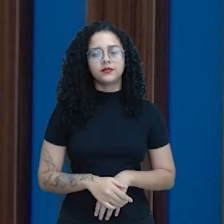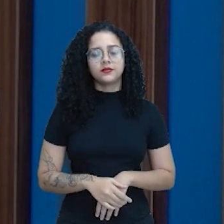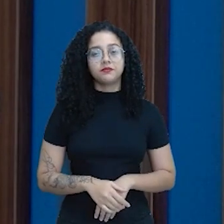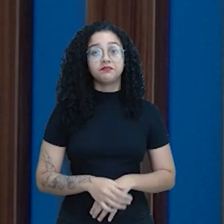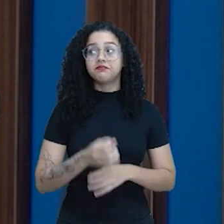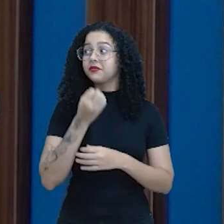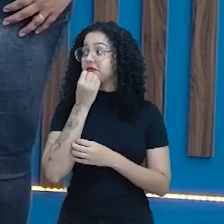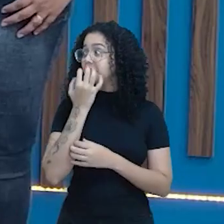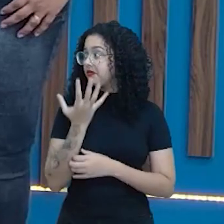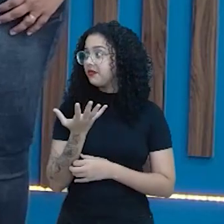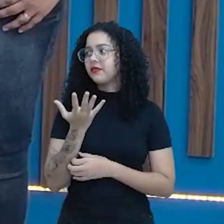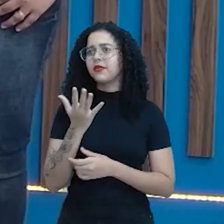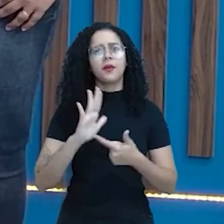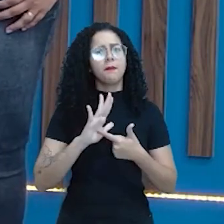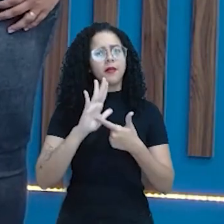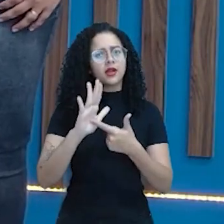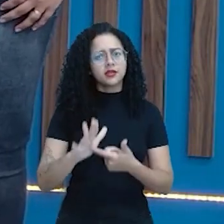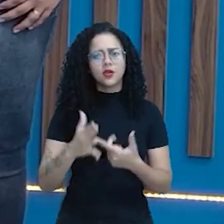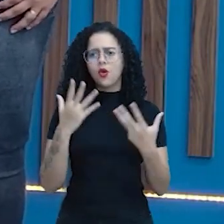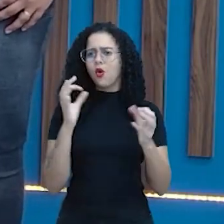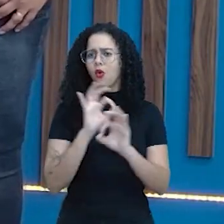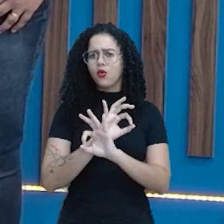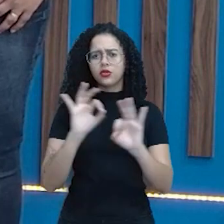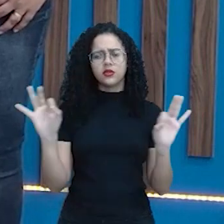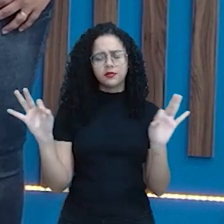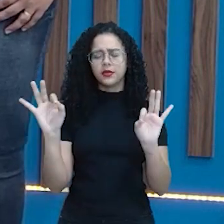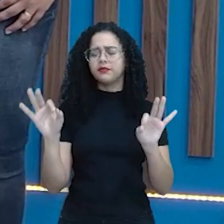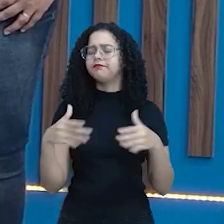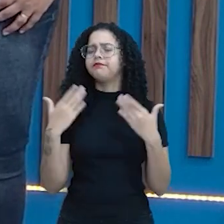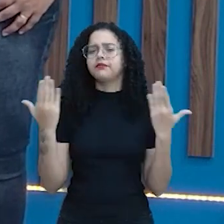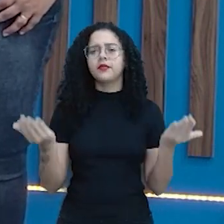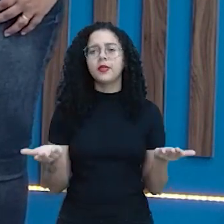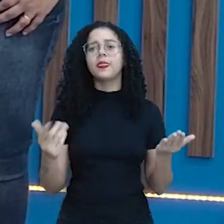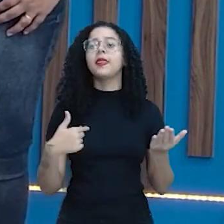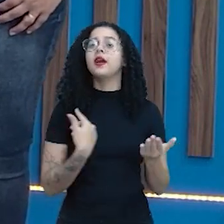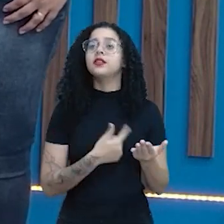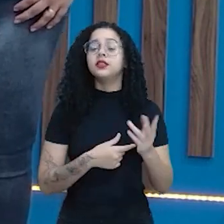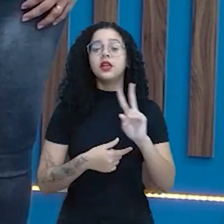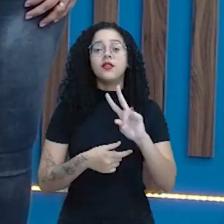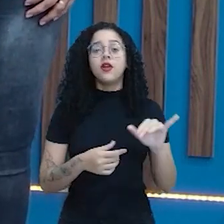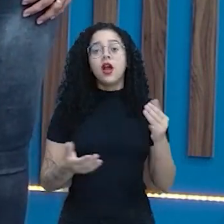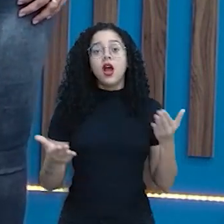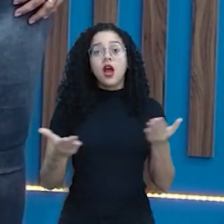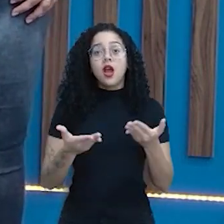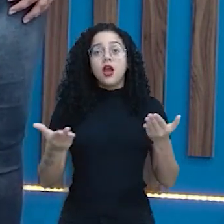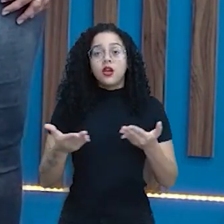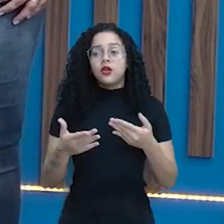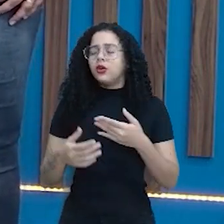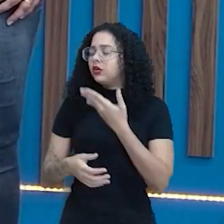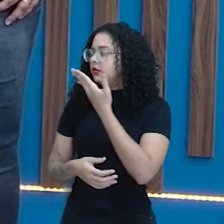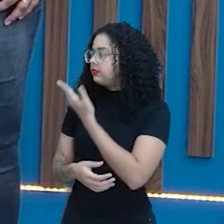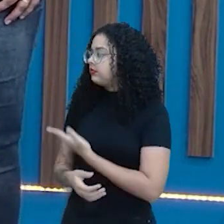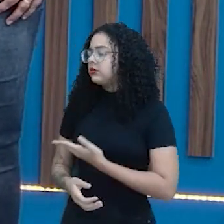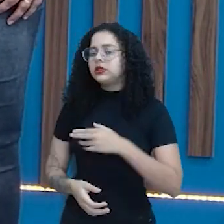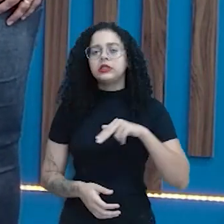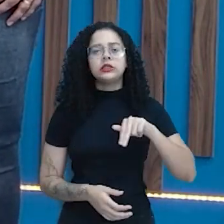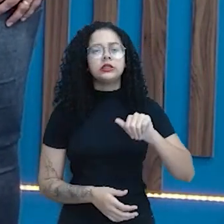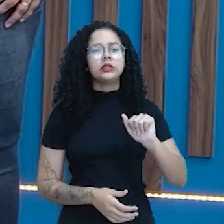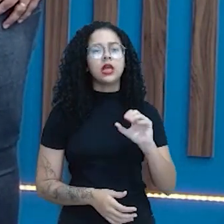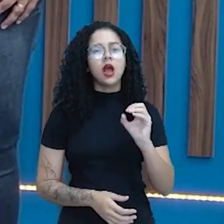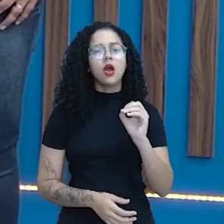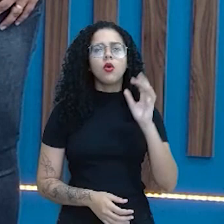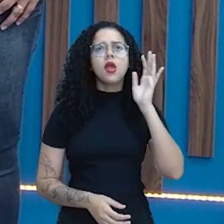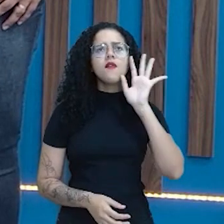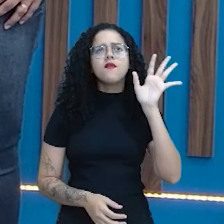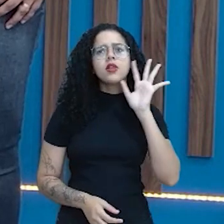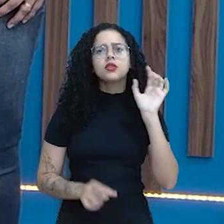Muito bem, uma apresentação, uma bela apresentação, Exatamente, não foi? né? Então, a gente vai agora, a partir do que o Nau fez, né,